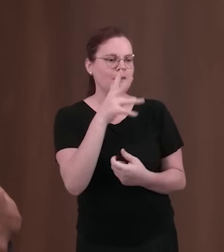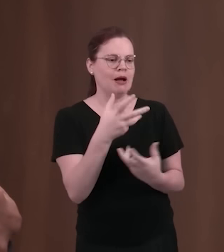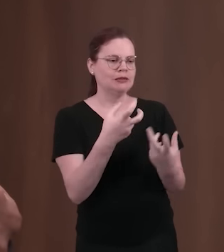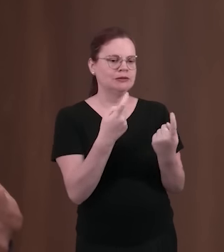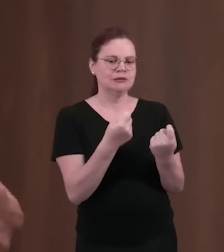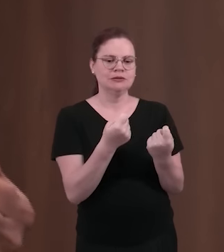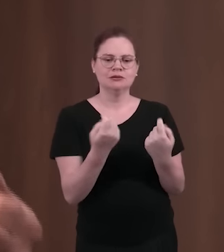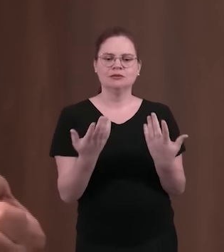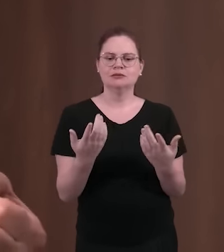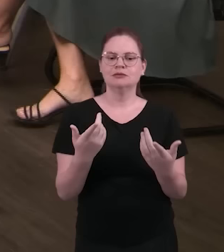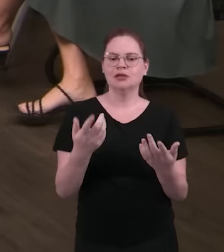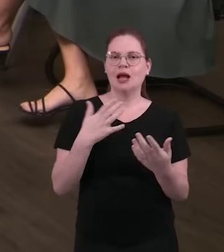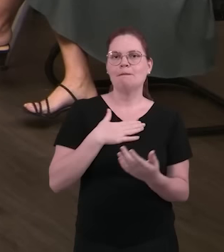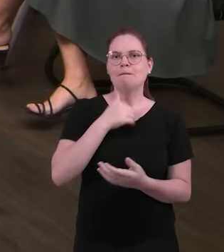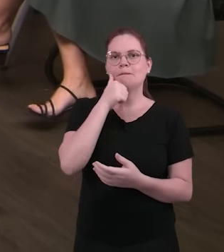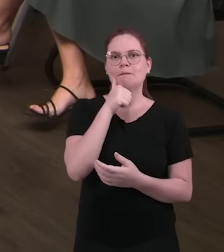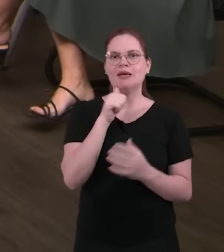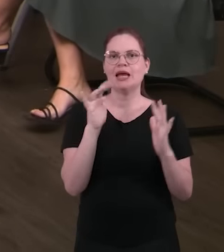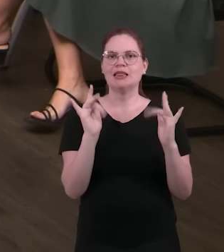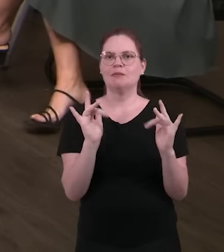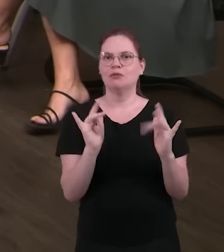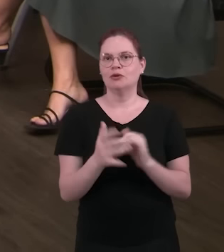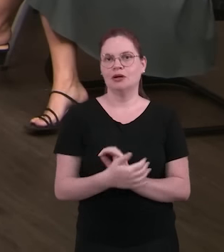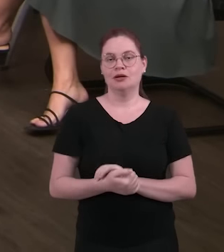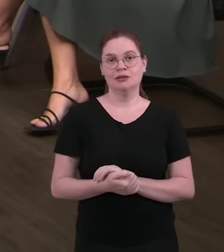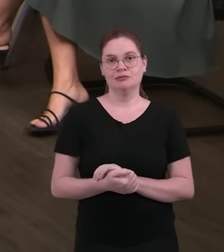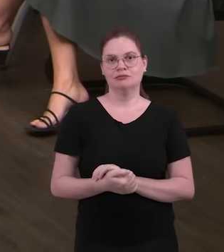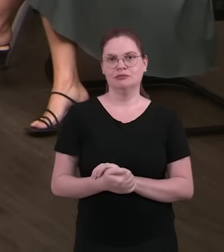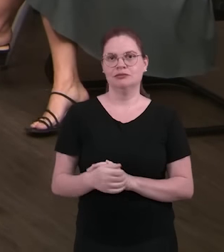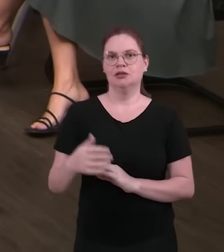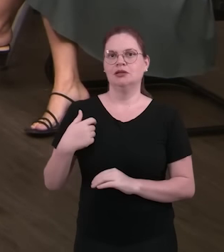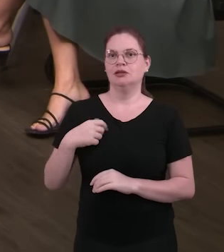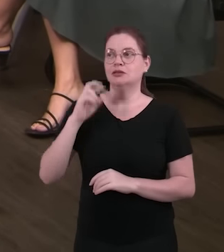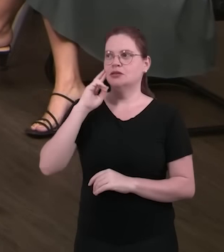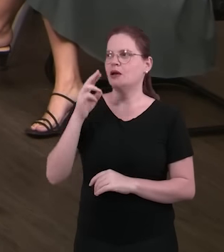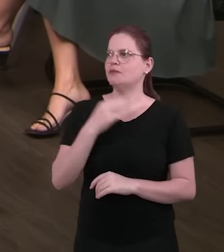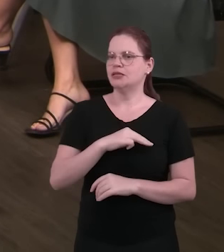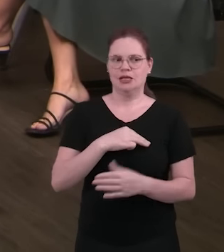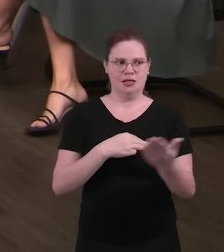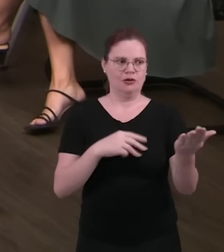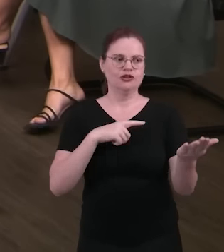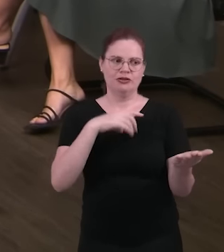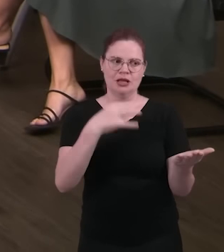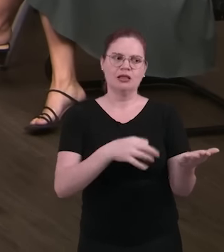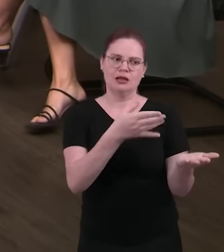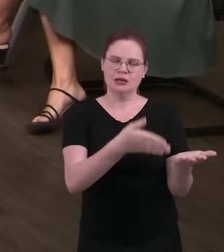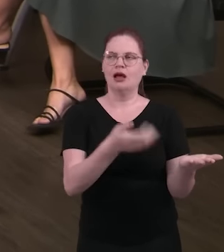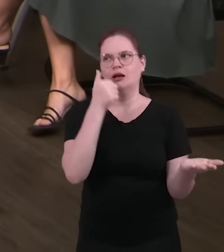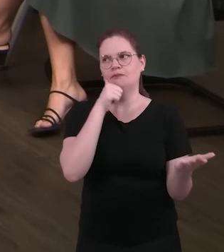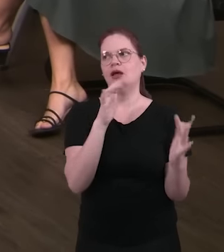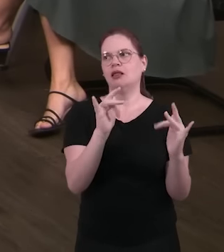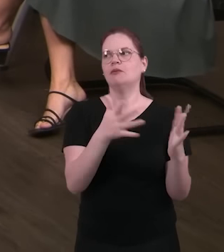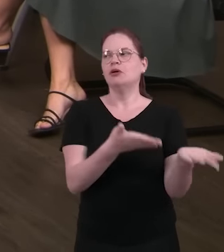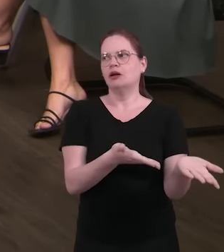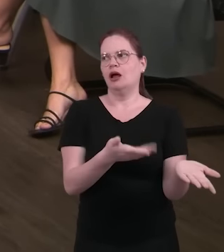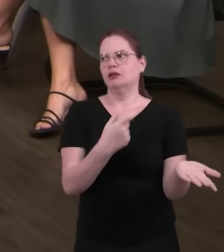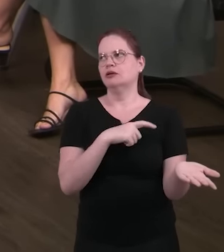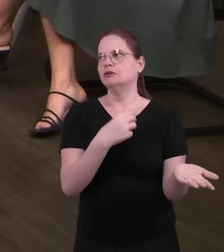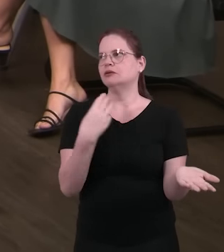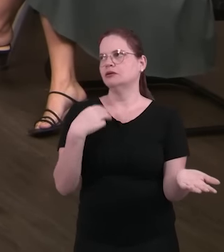mexer com os jovens agora. A minha namorada, Senhor, olha, Senhor, misericórdia, hein? Essa, pelo amor de Deus, hein?